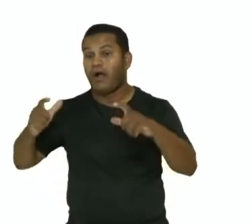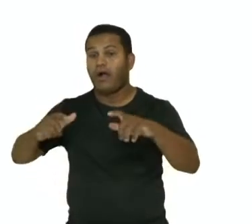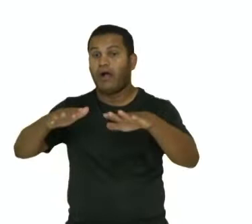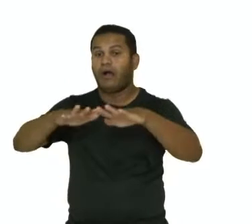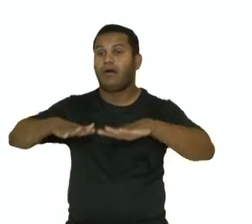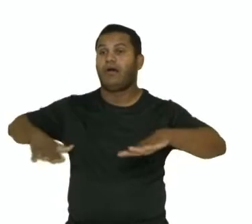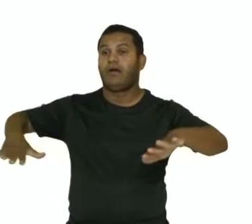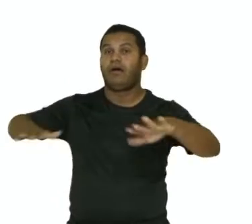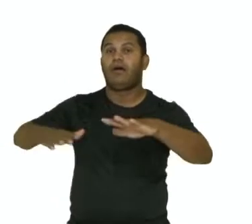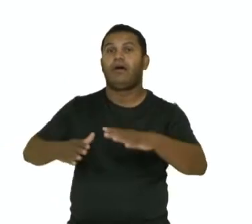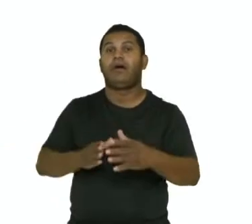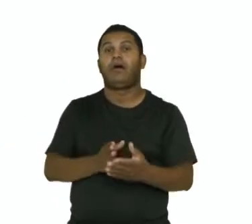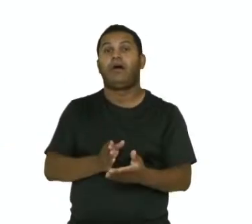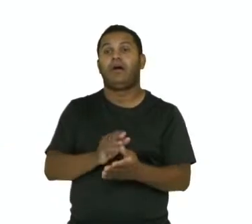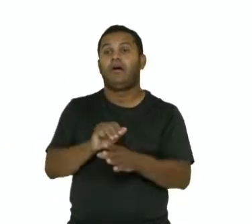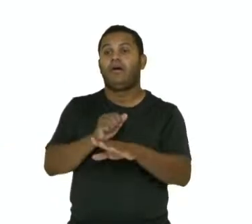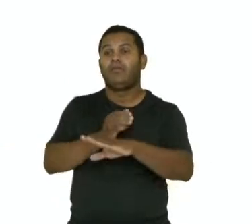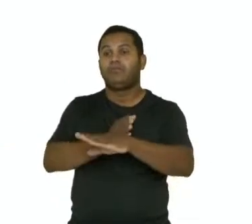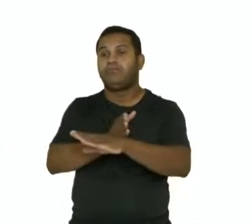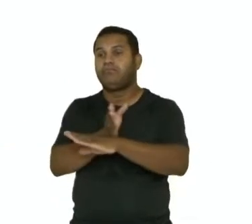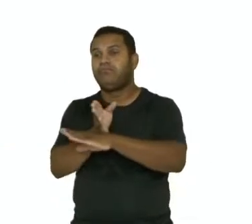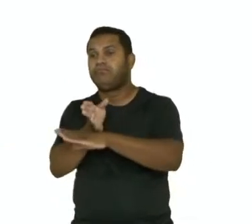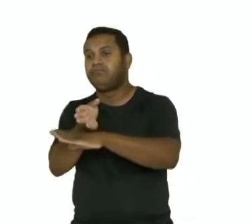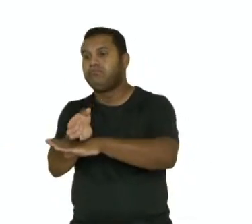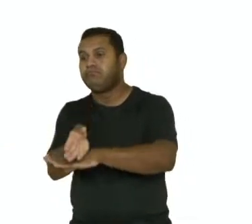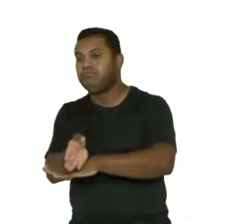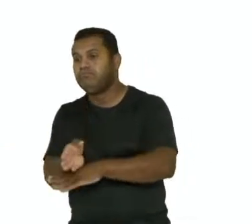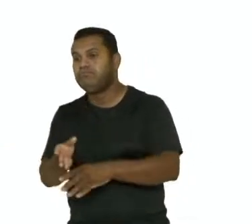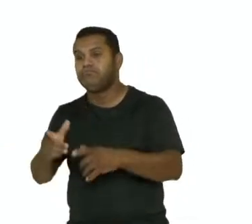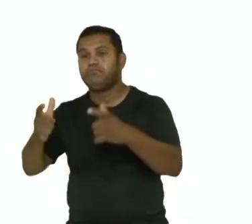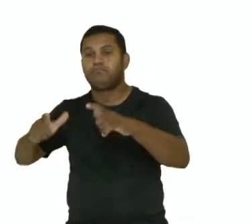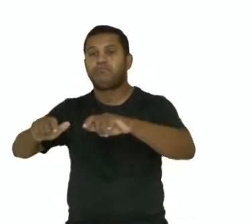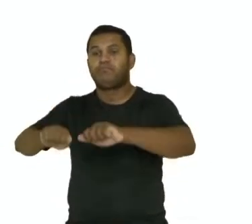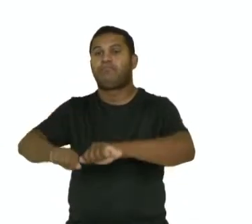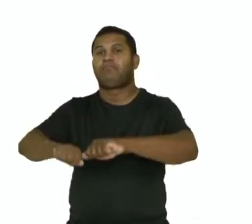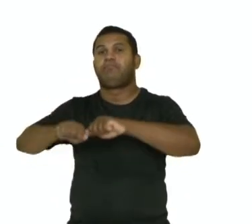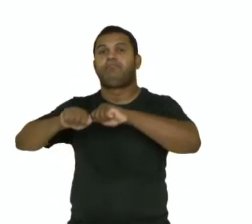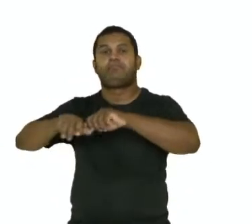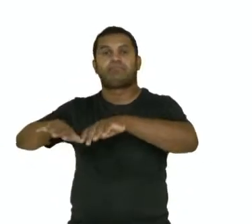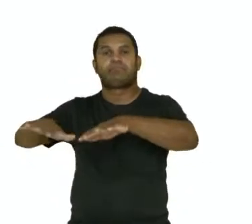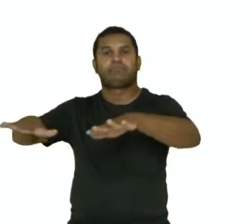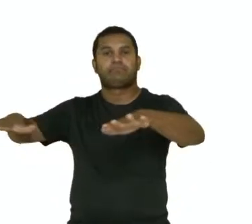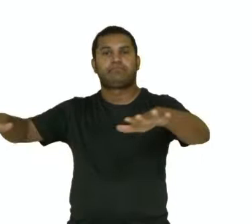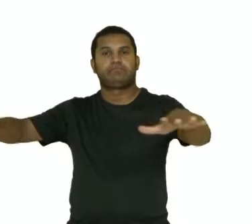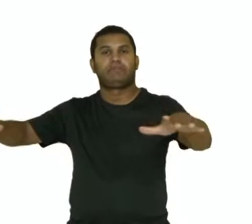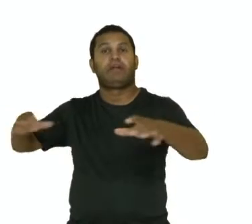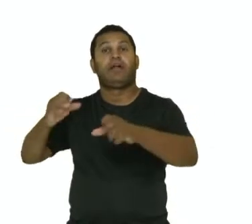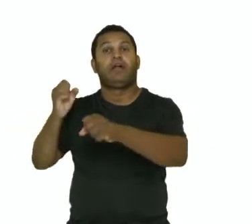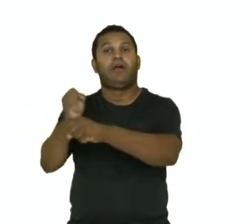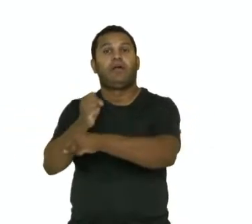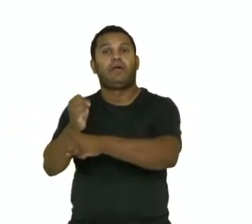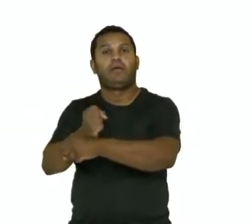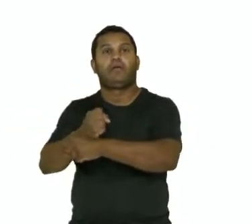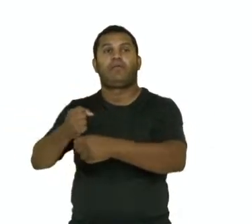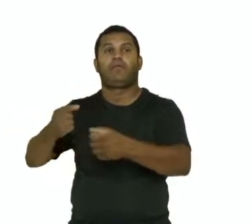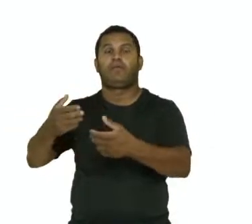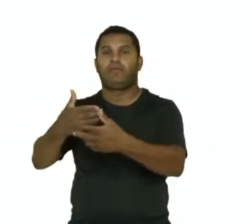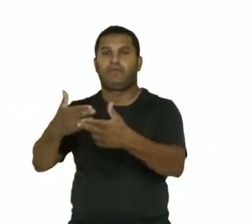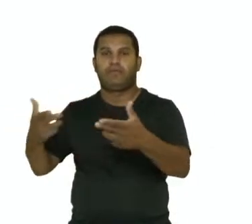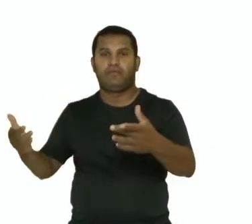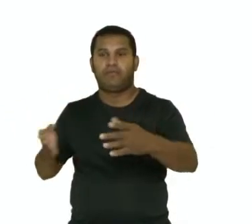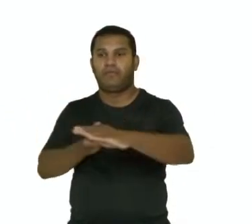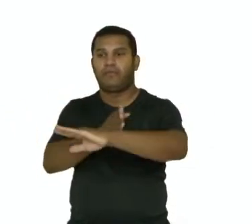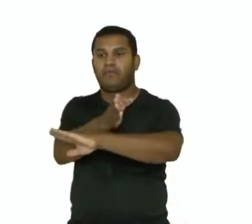do continente eram organizadas a partir do Panamá, que fica na América Central. Foi de lá que Francisco